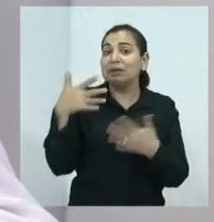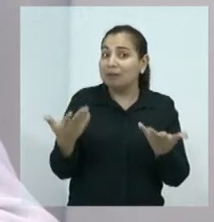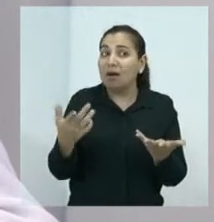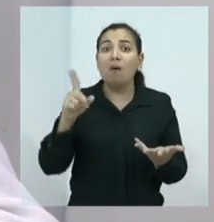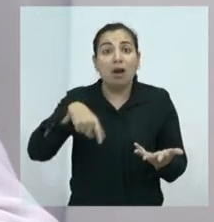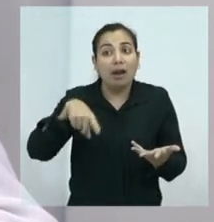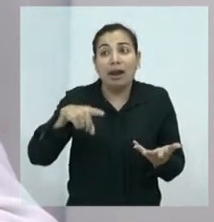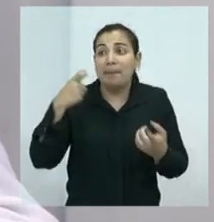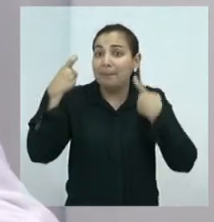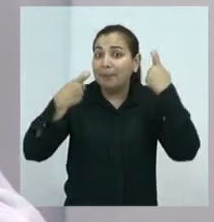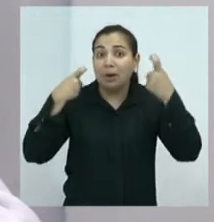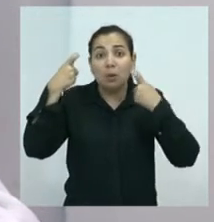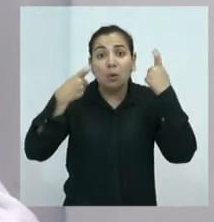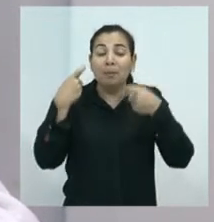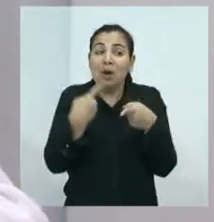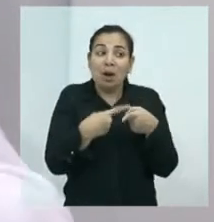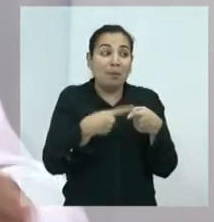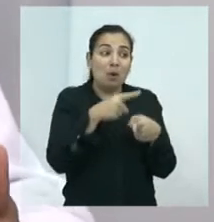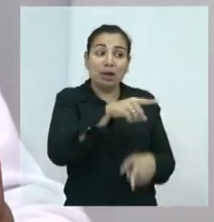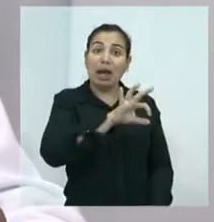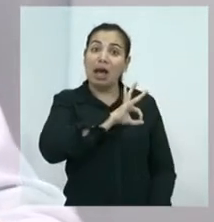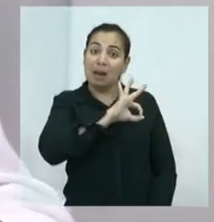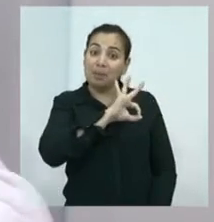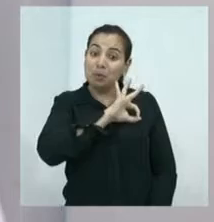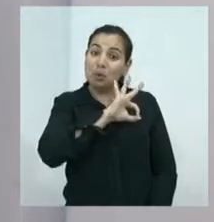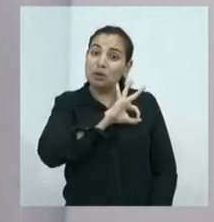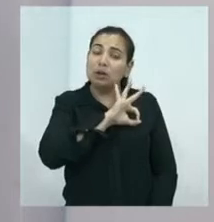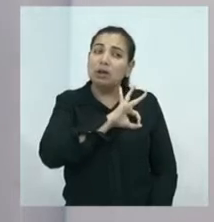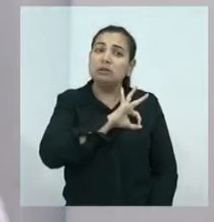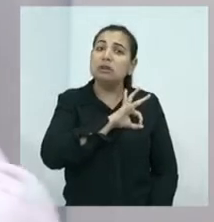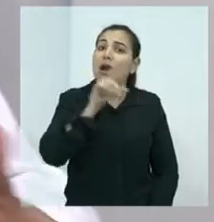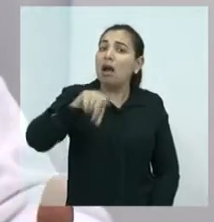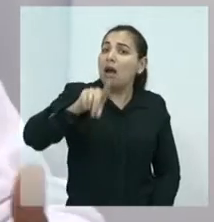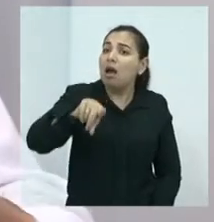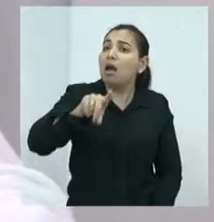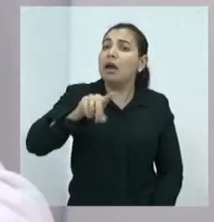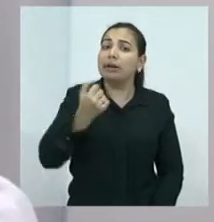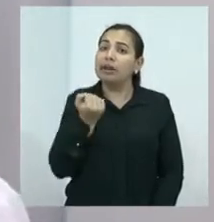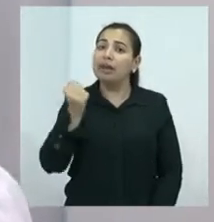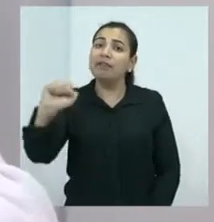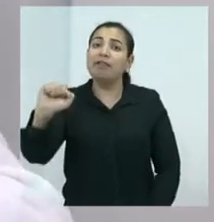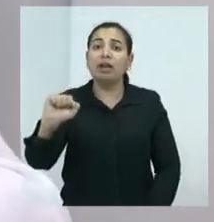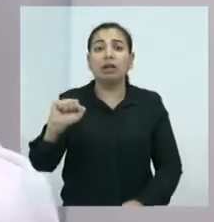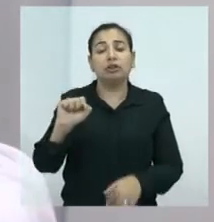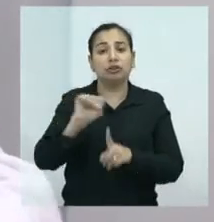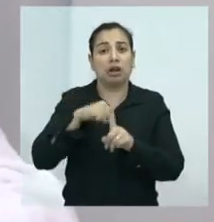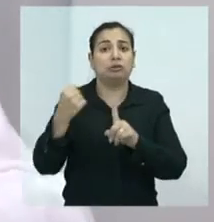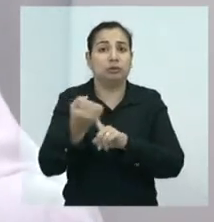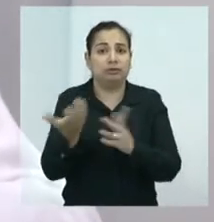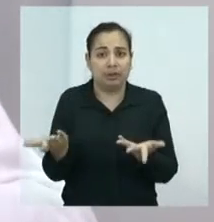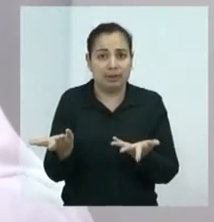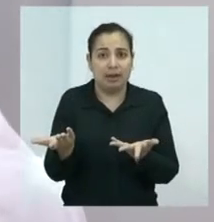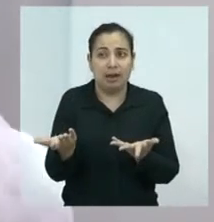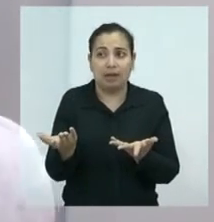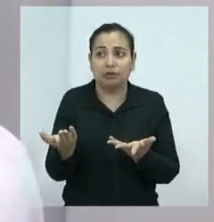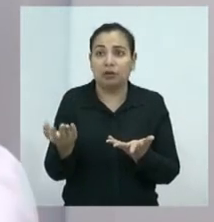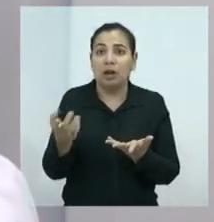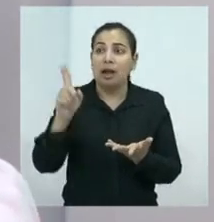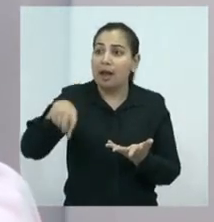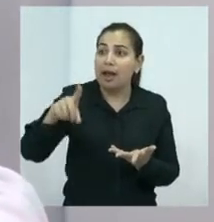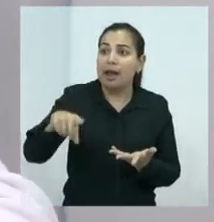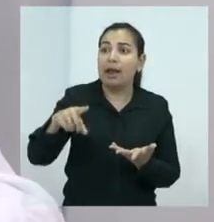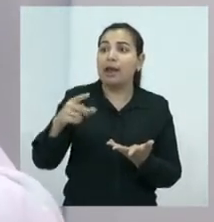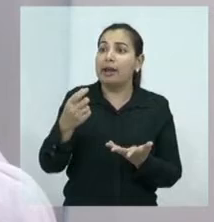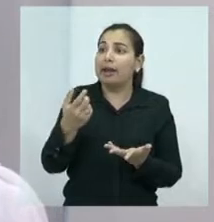preocupante é porque a polícia é que trata diariamente com as questões que envolve os crimes, os preconceitos e